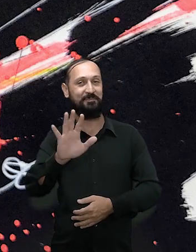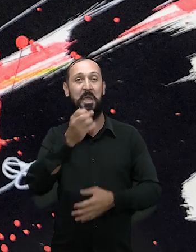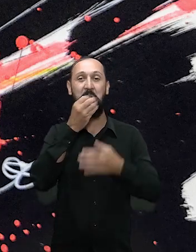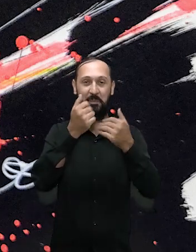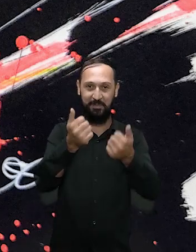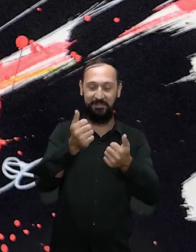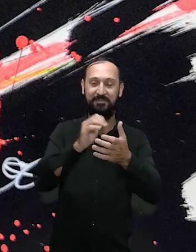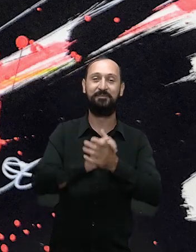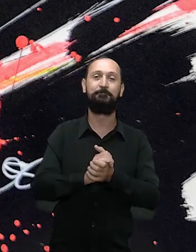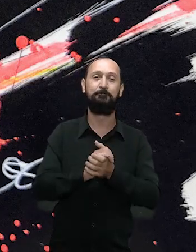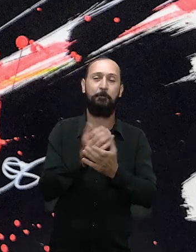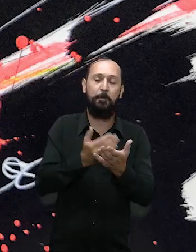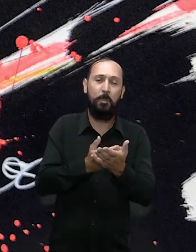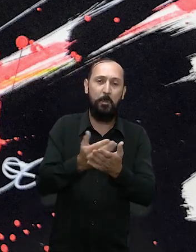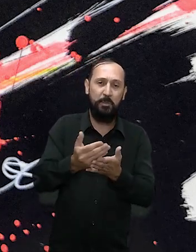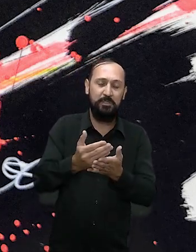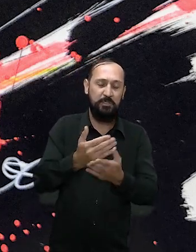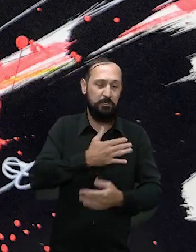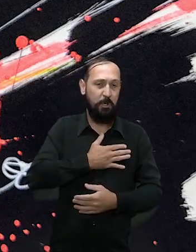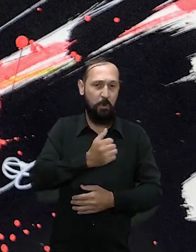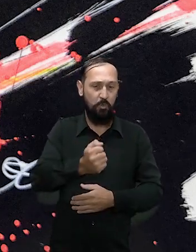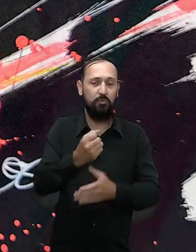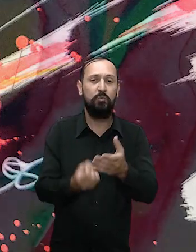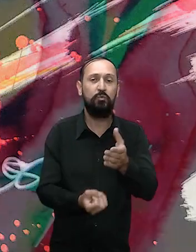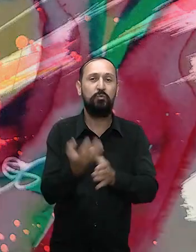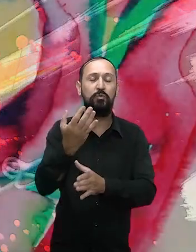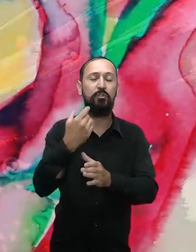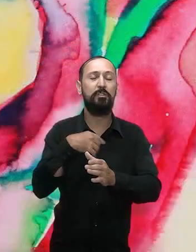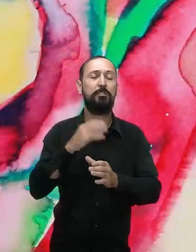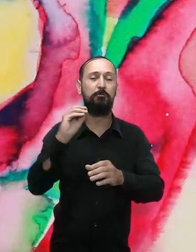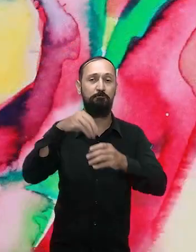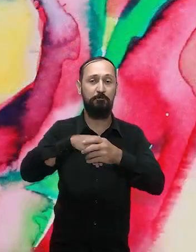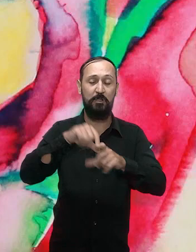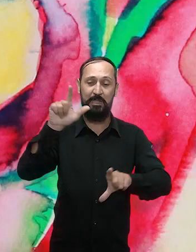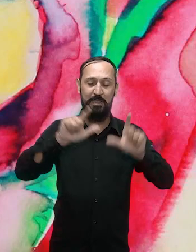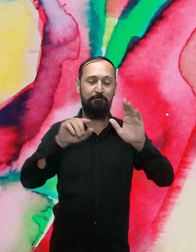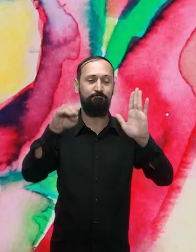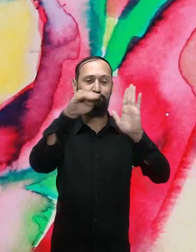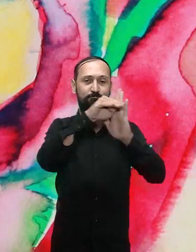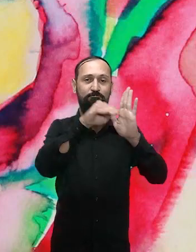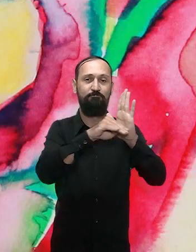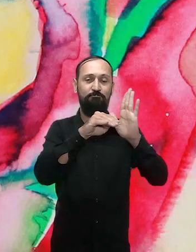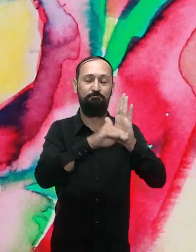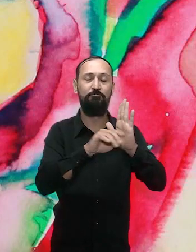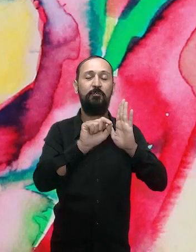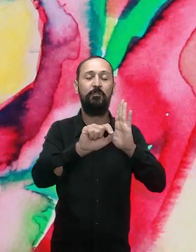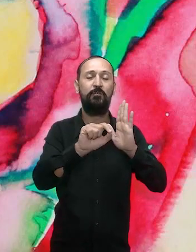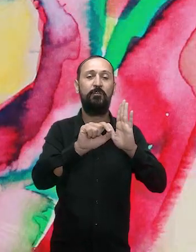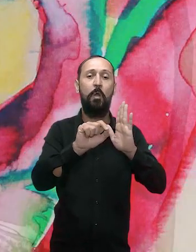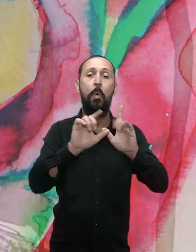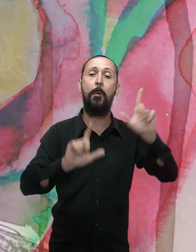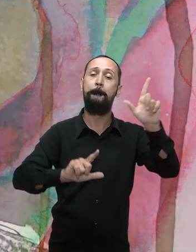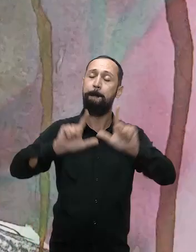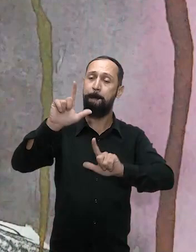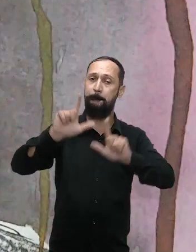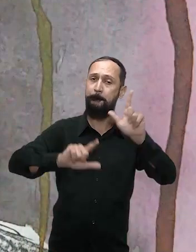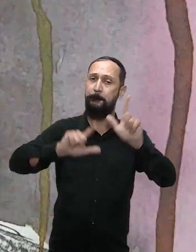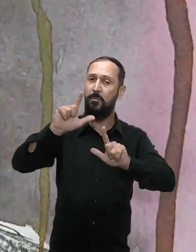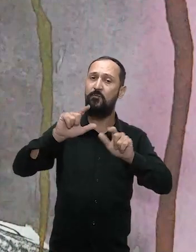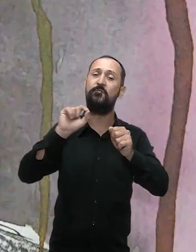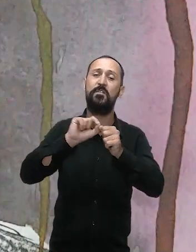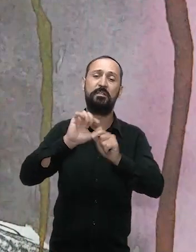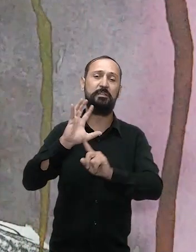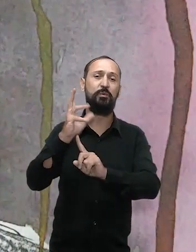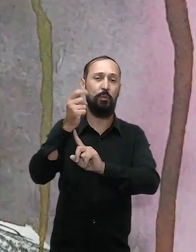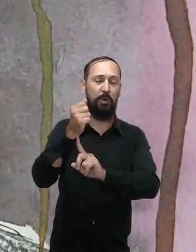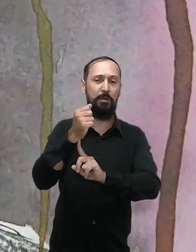Olá pessoal, tudo bem? A partir de agosto foi implantado na grade da TV Alemes o programa Fazendo Arte, dedicado